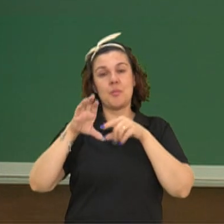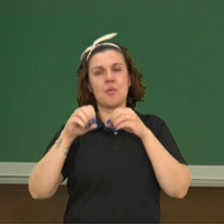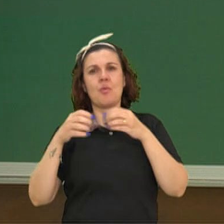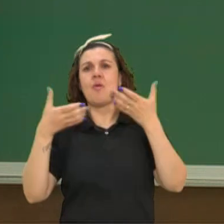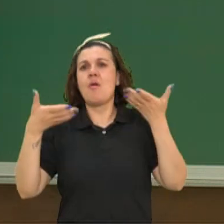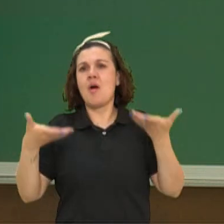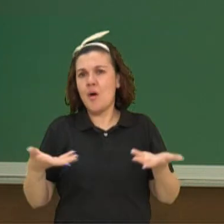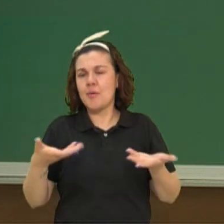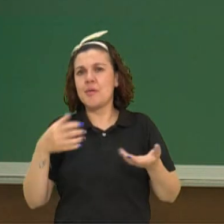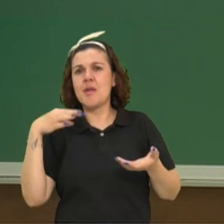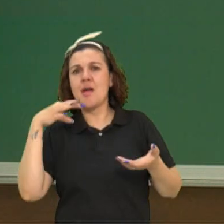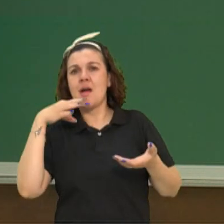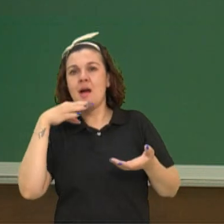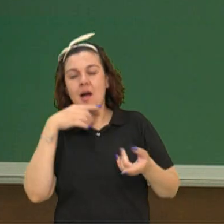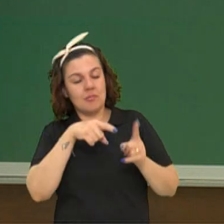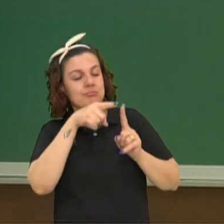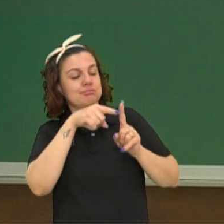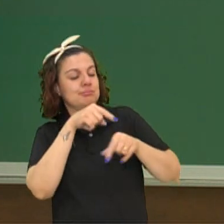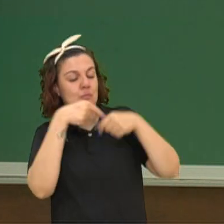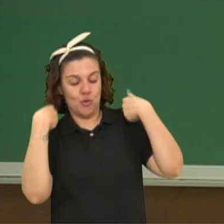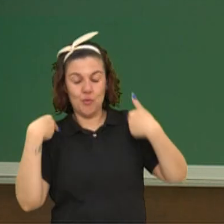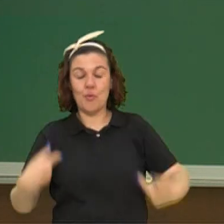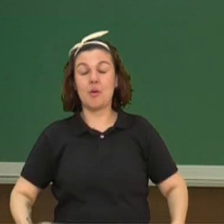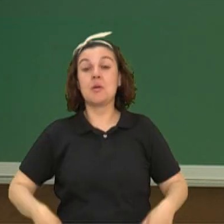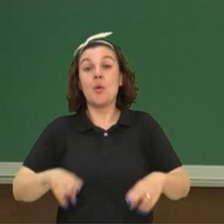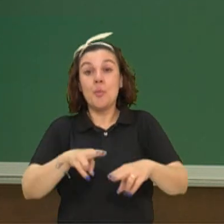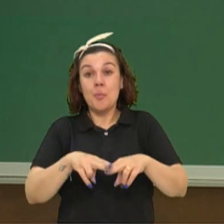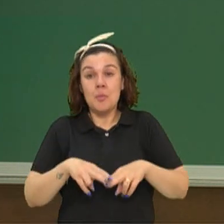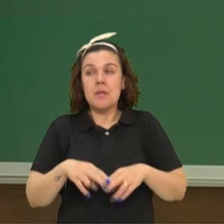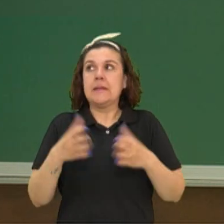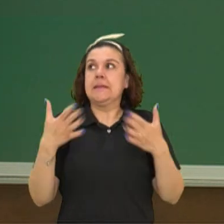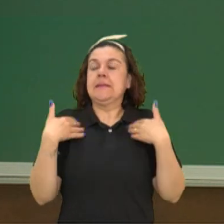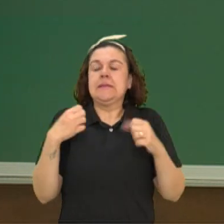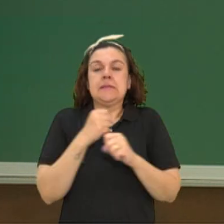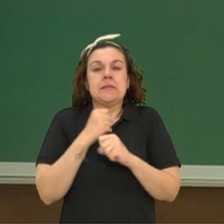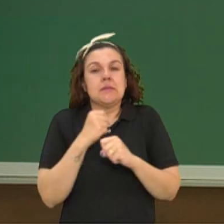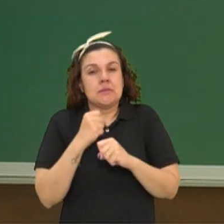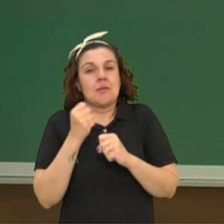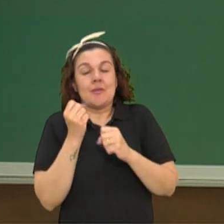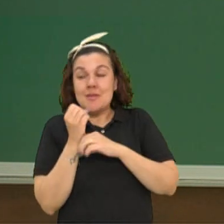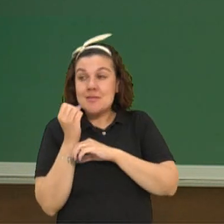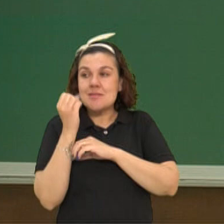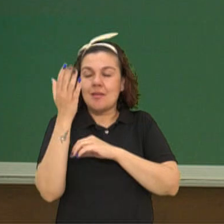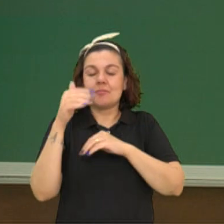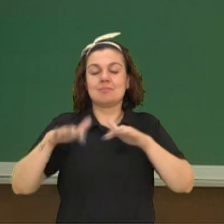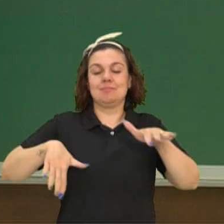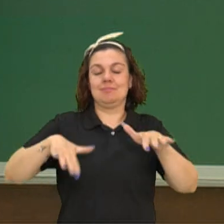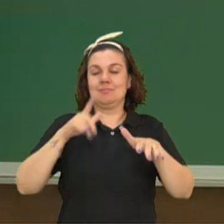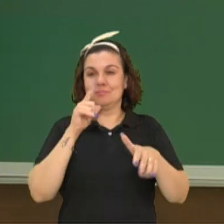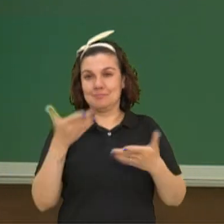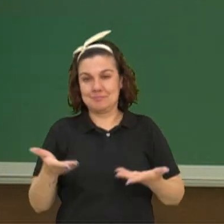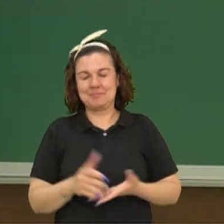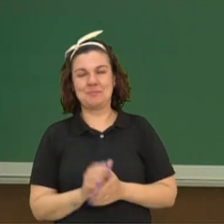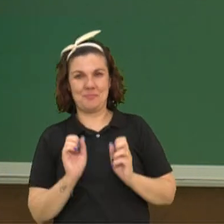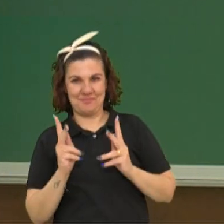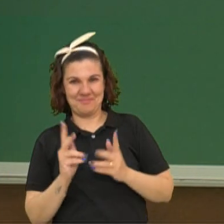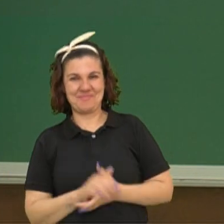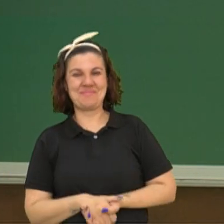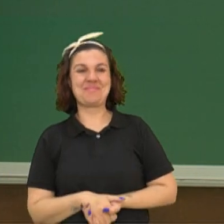calor? O calor retira do corpo, por isso a gente tem essa sensação de frio enquanto a gente sai da piscina e está com o corpo molhado.